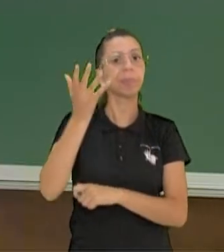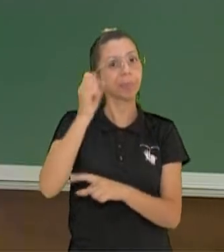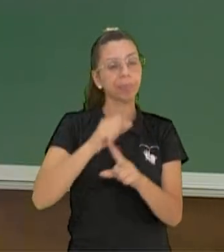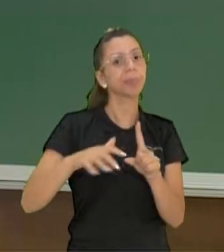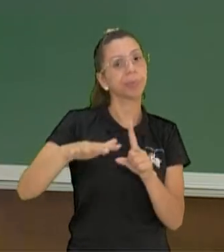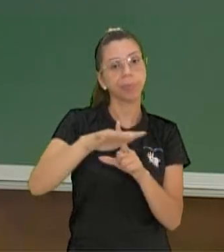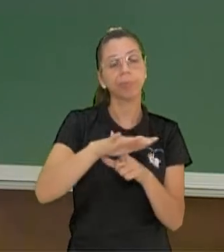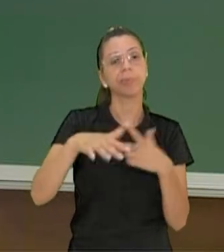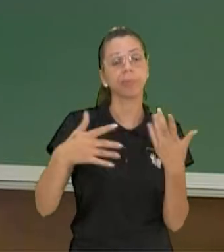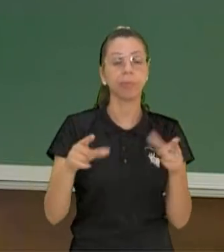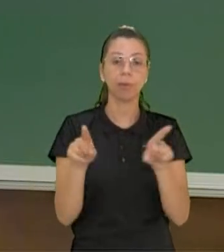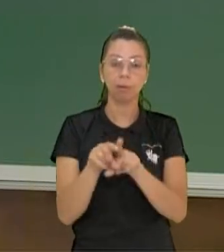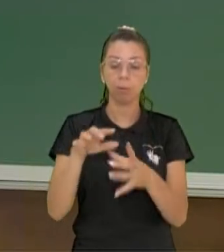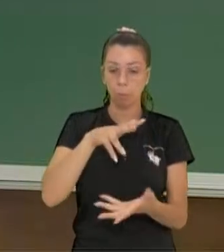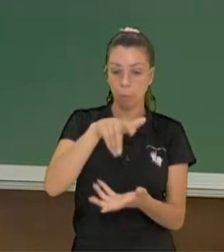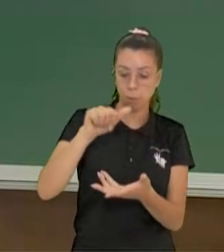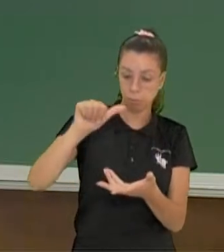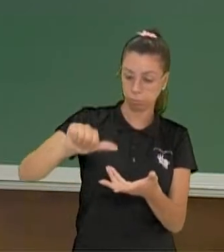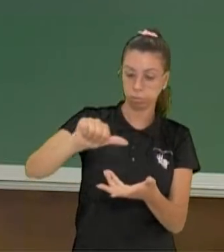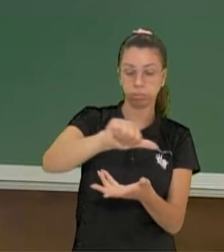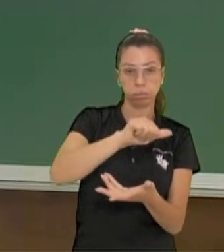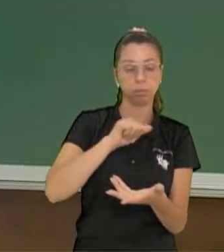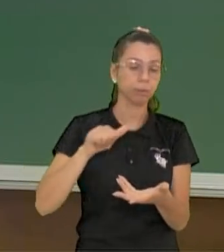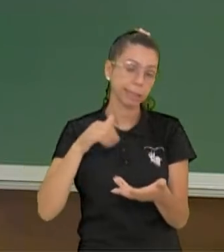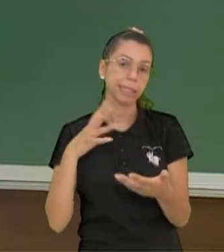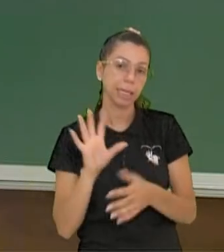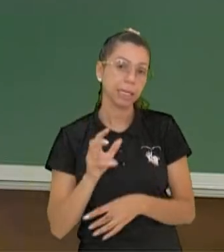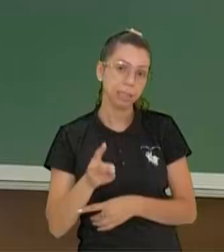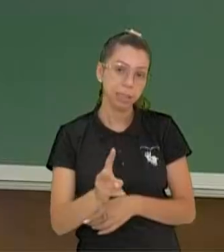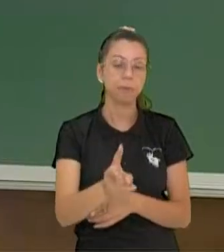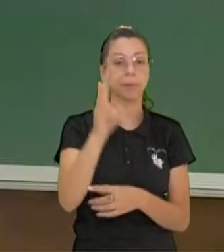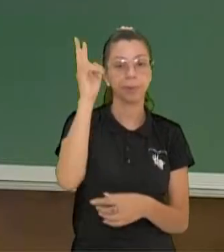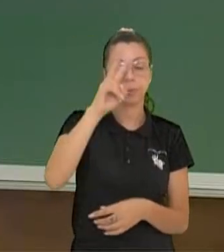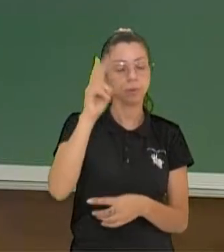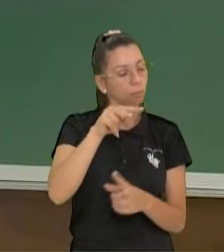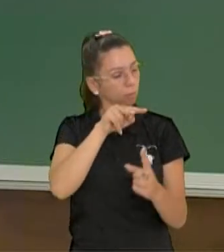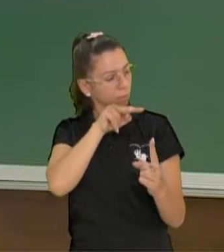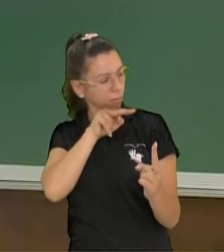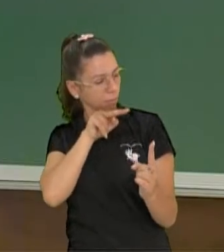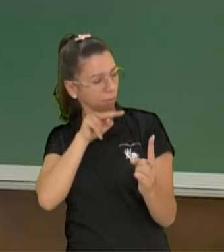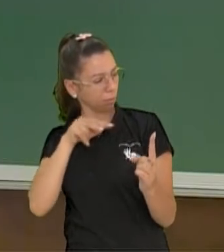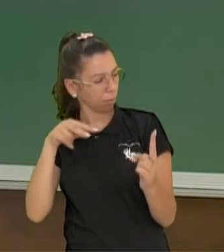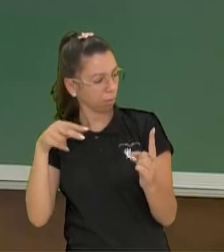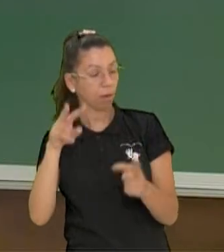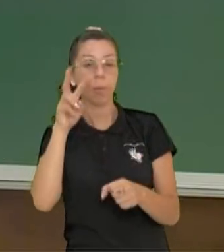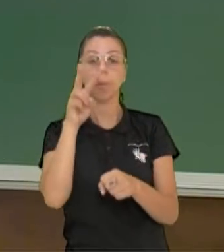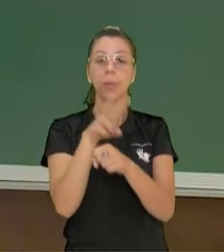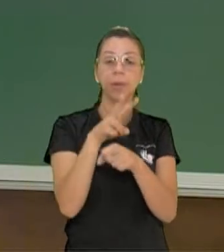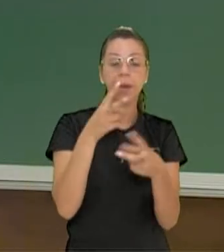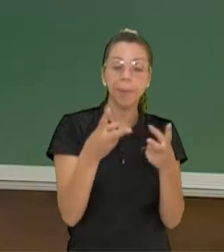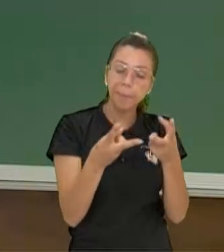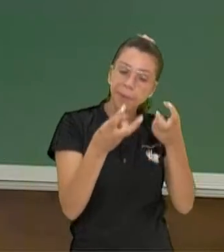sociedade, que acontecem no nosso mundo. E é nesse ponto que a história vai ter esse olhar, esse cuidado em perceber, olha,